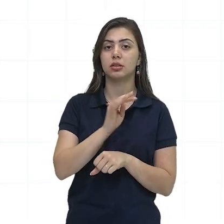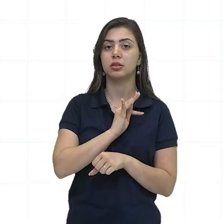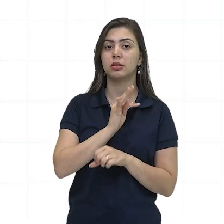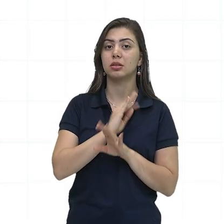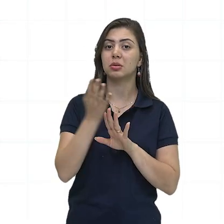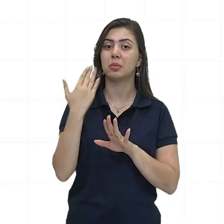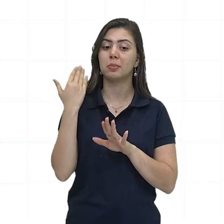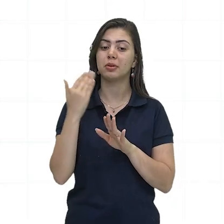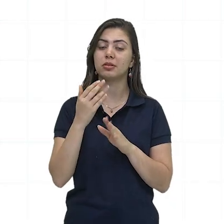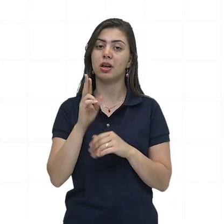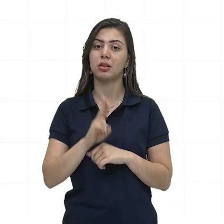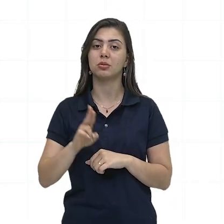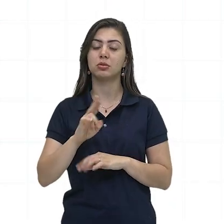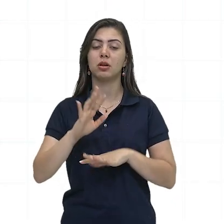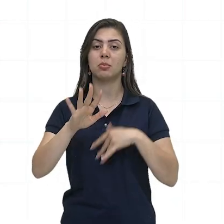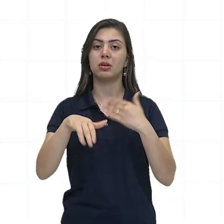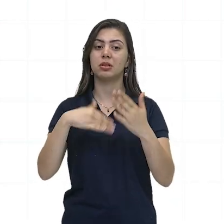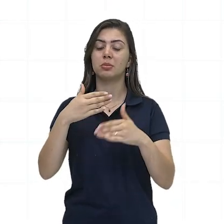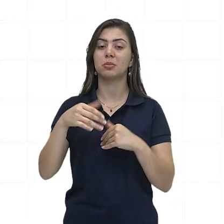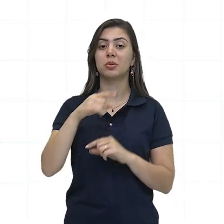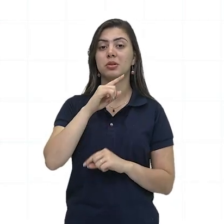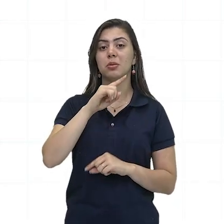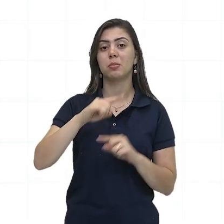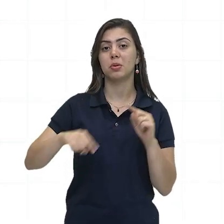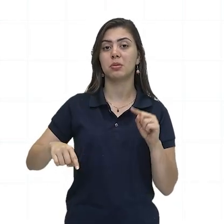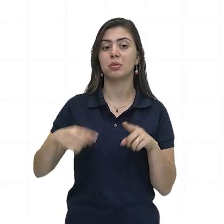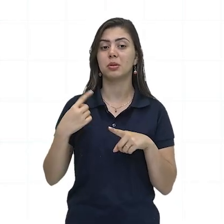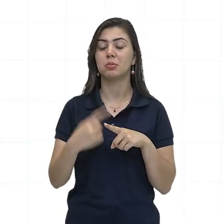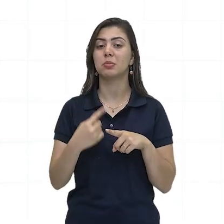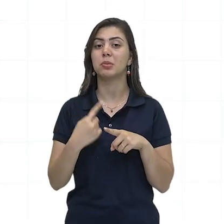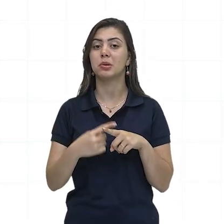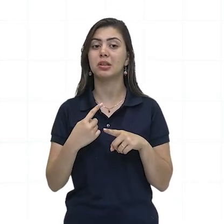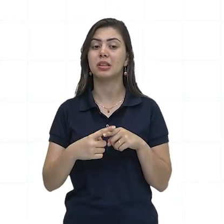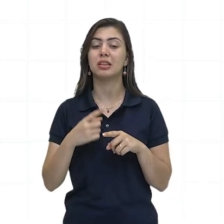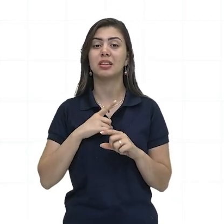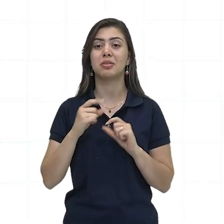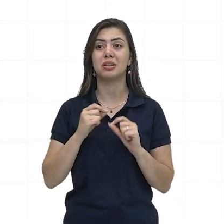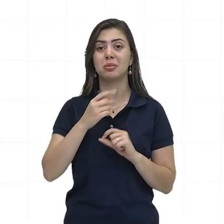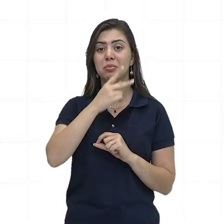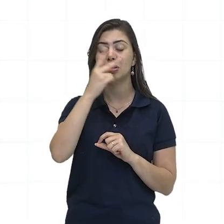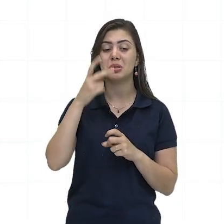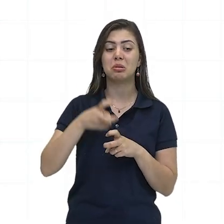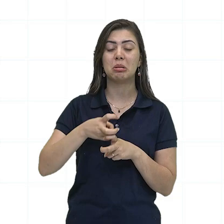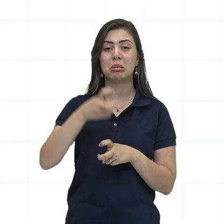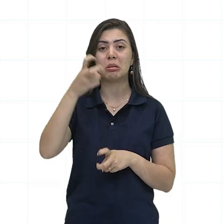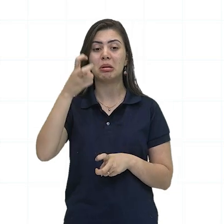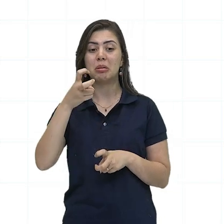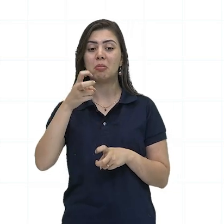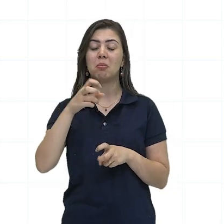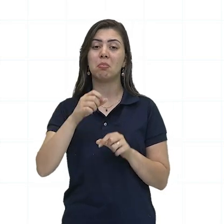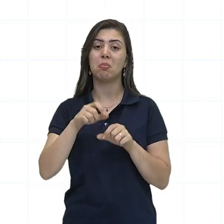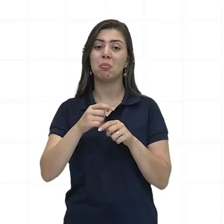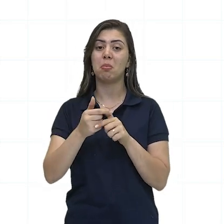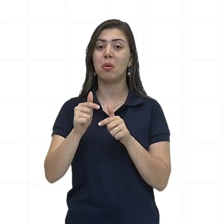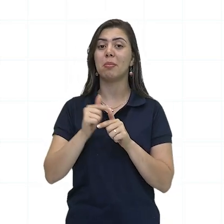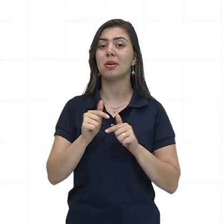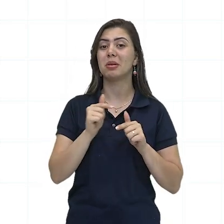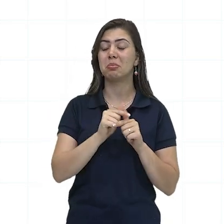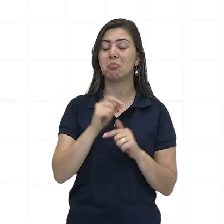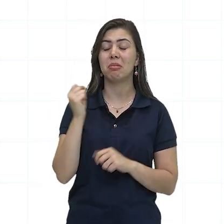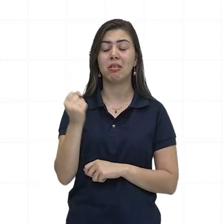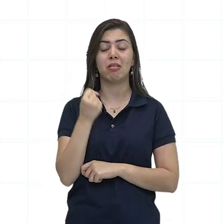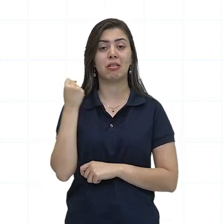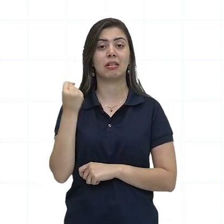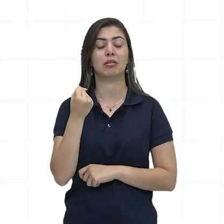logo lá no início, mas foram proibidos porque houve acidentes muito graves relacionados a eles,